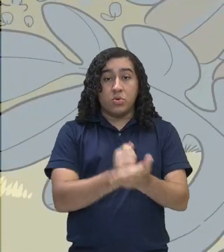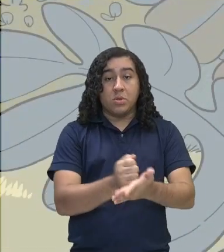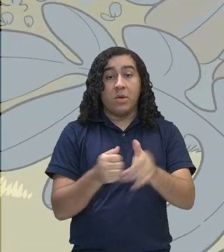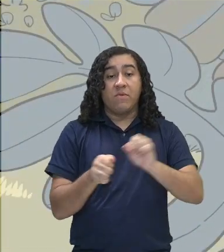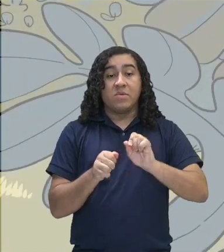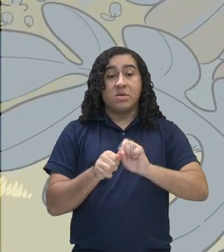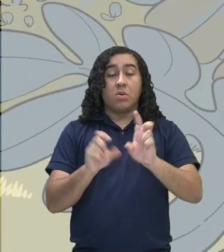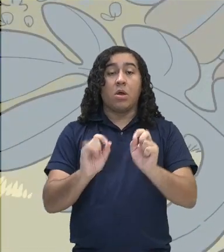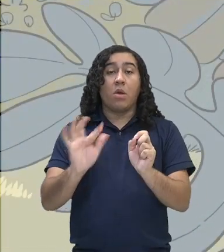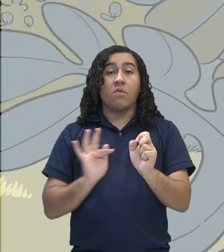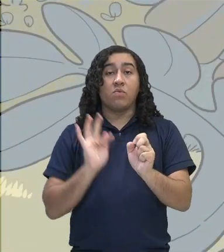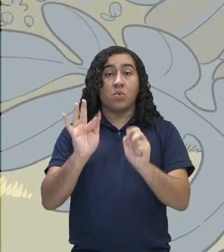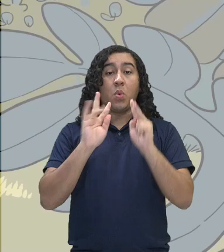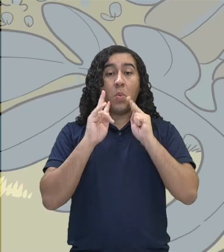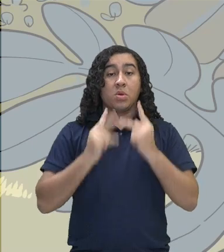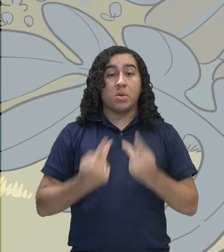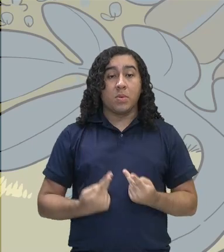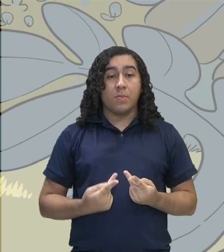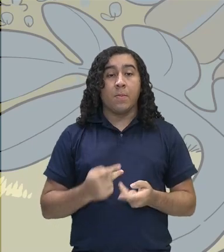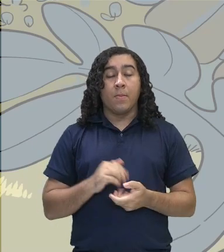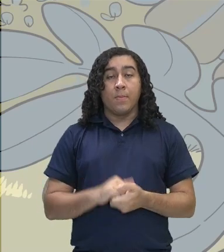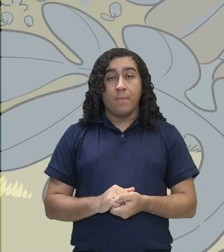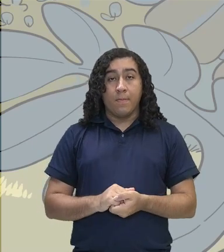a futura humanidade.